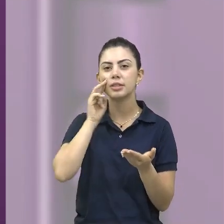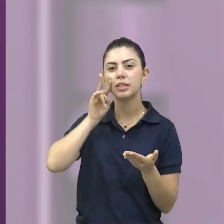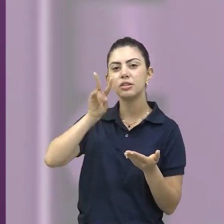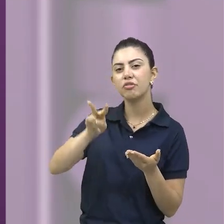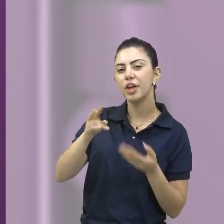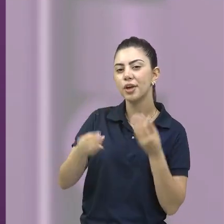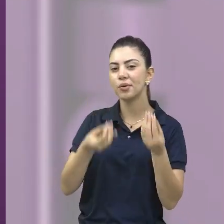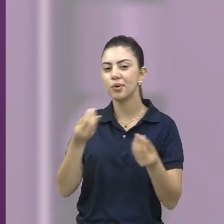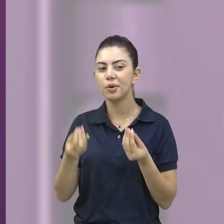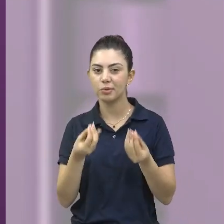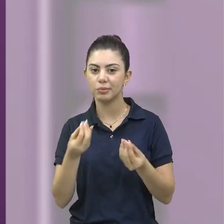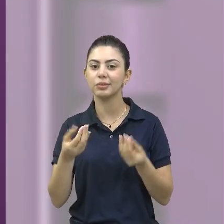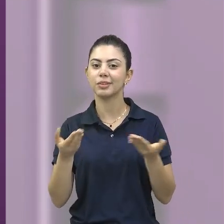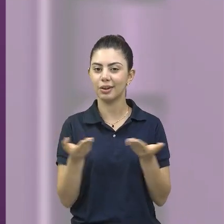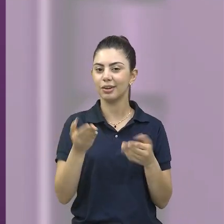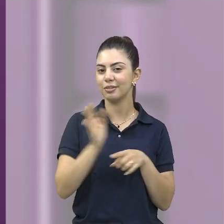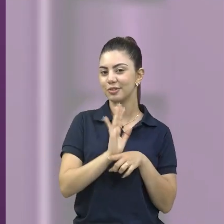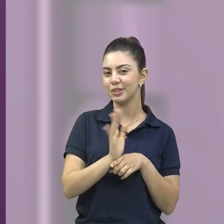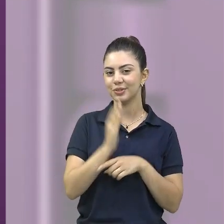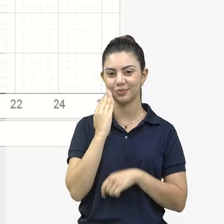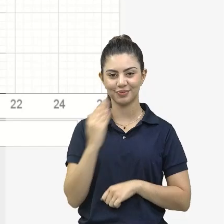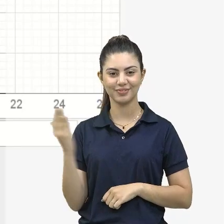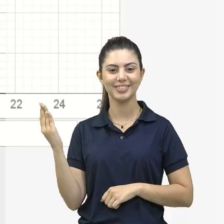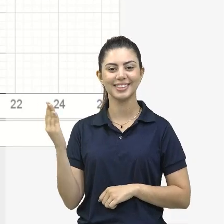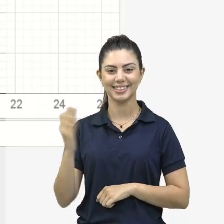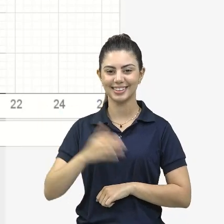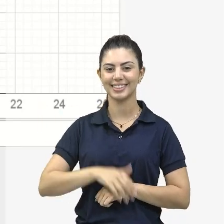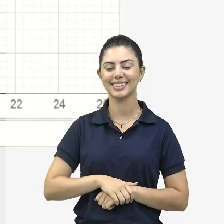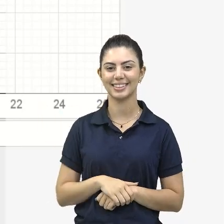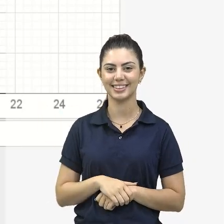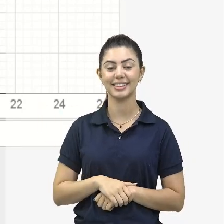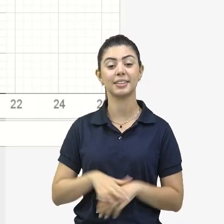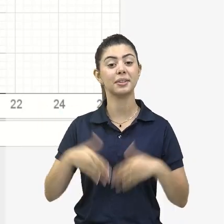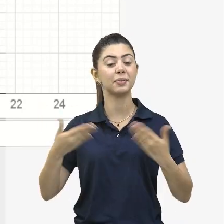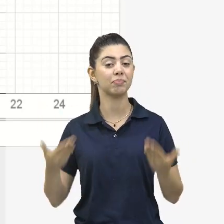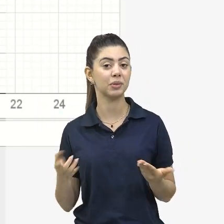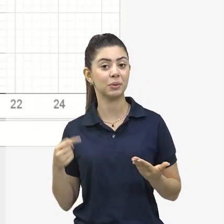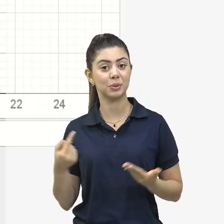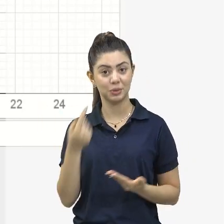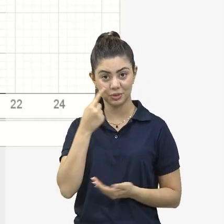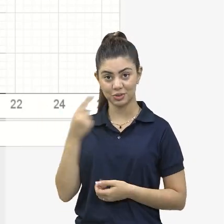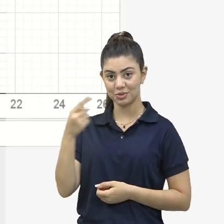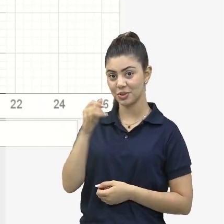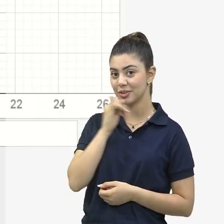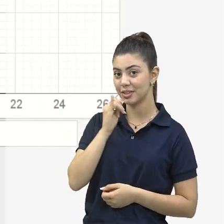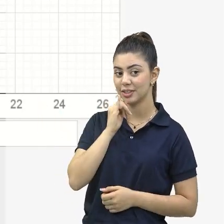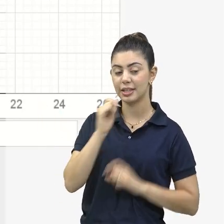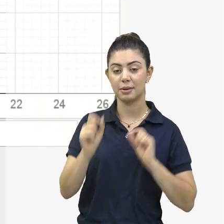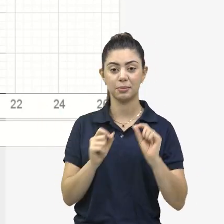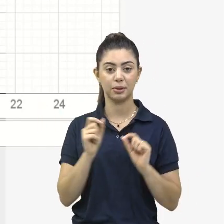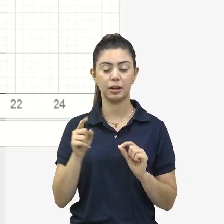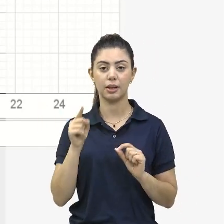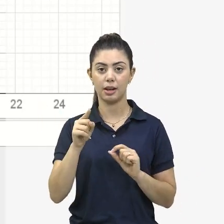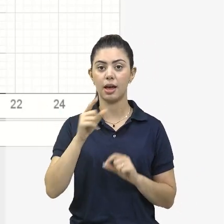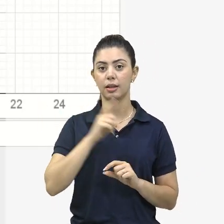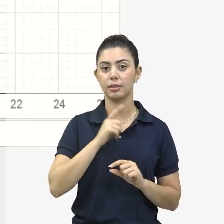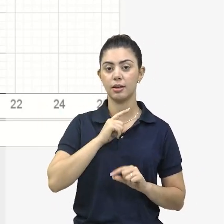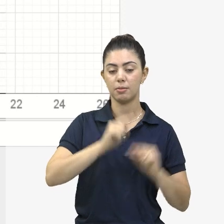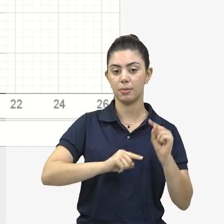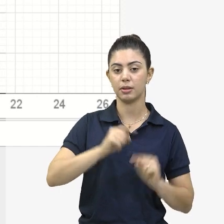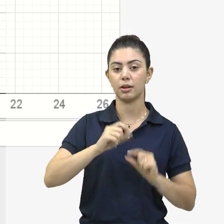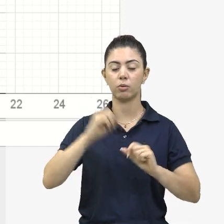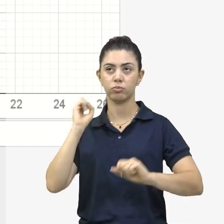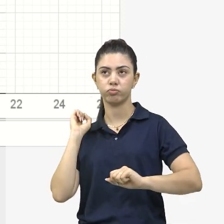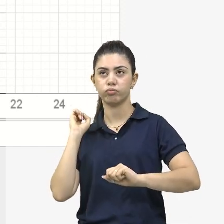fenômeno, me acompanhem no vídeo aí. Muito bem, então como vimos no exemplo, né, o nosso objeto que é lançado para o